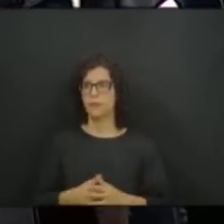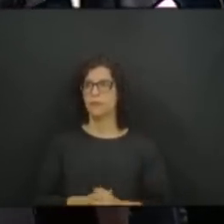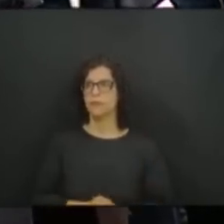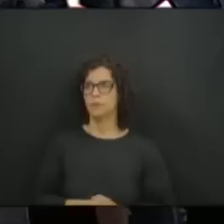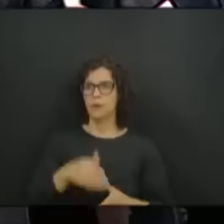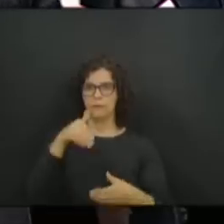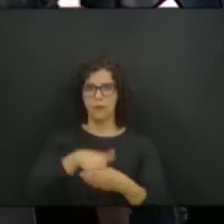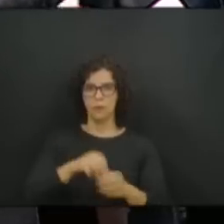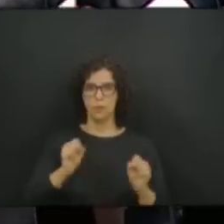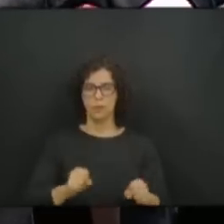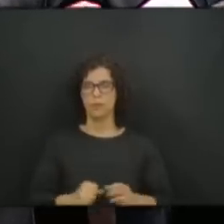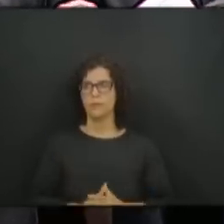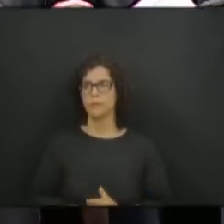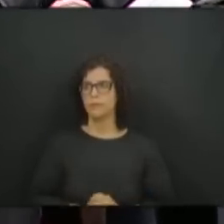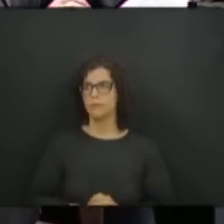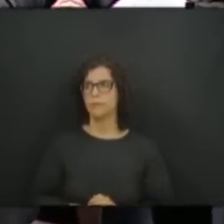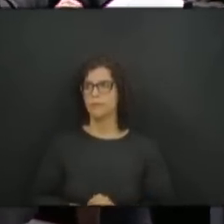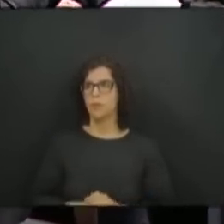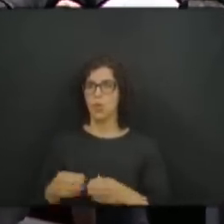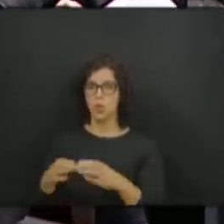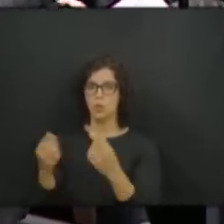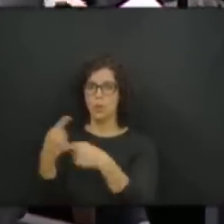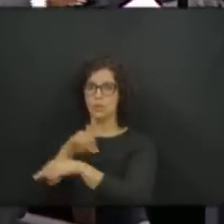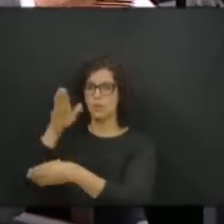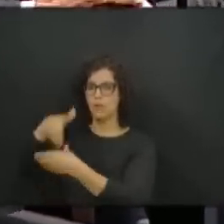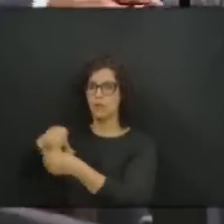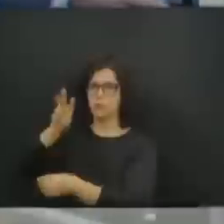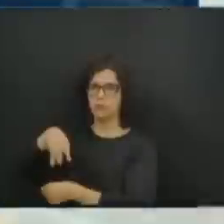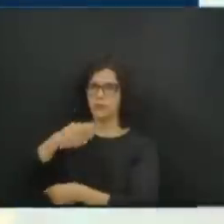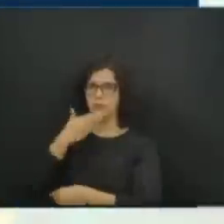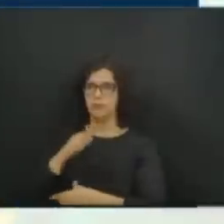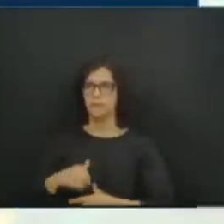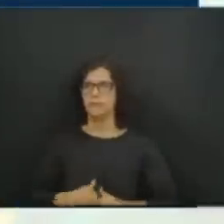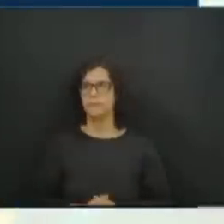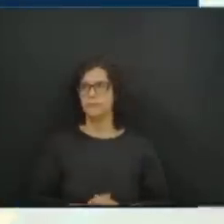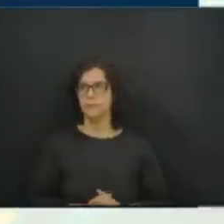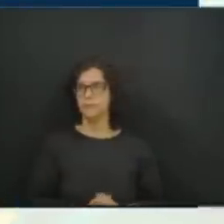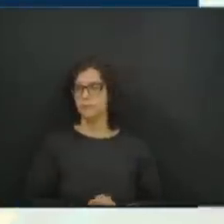para fazer os seus votos a oposição pede voto sim